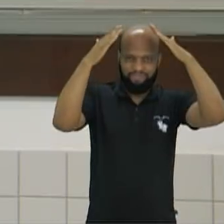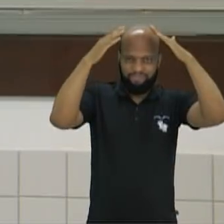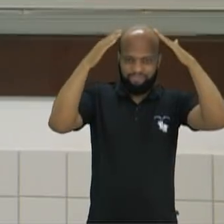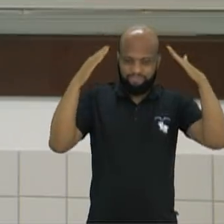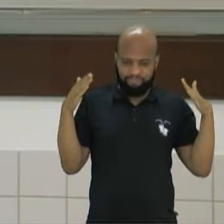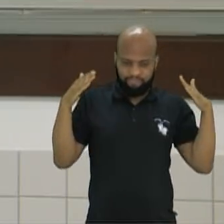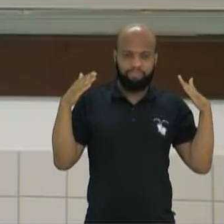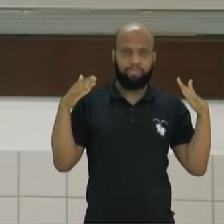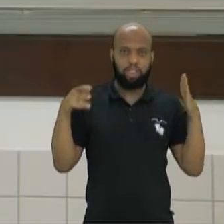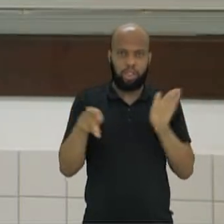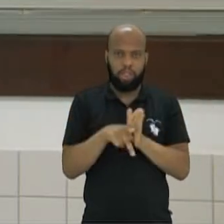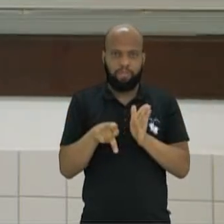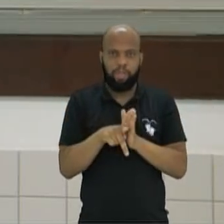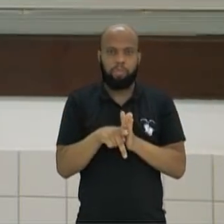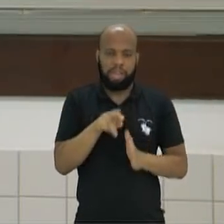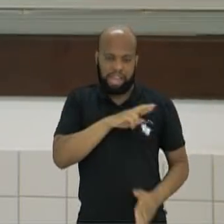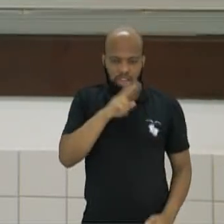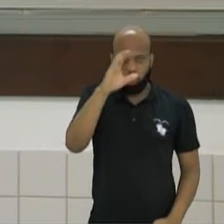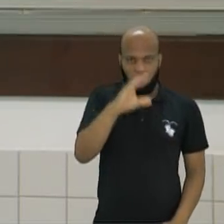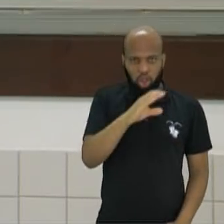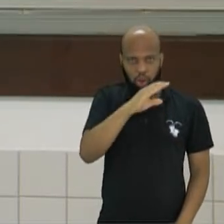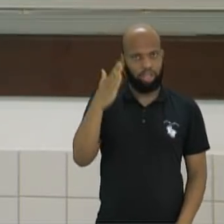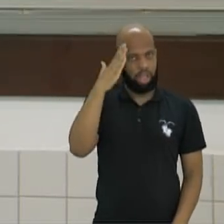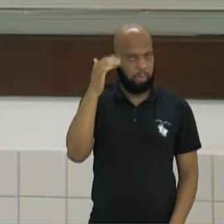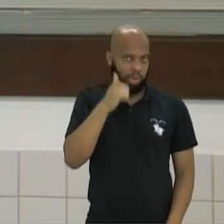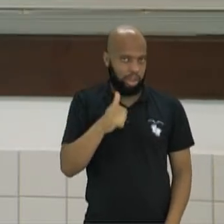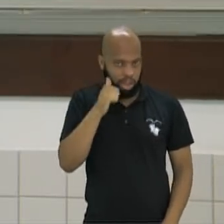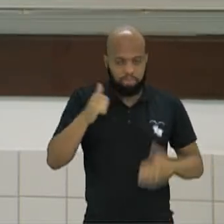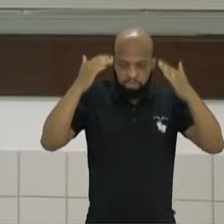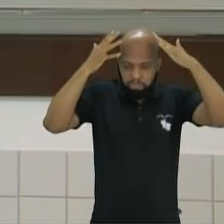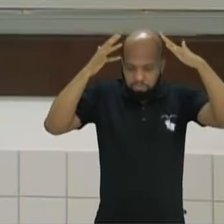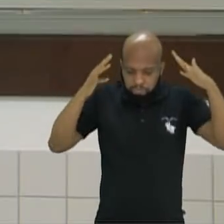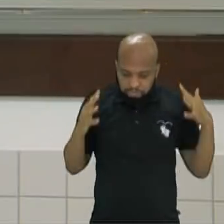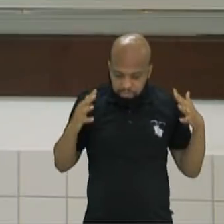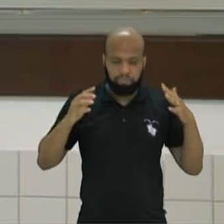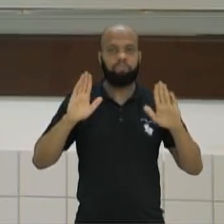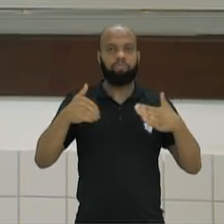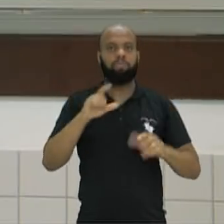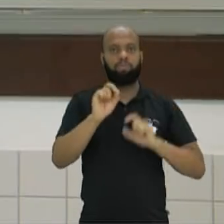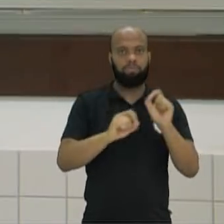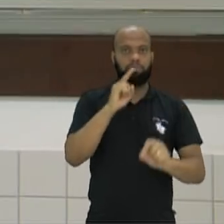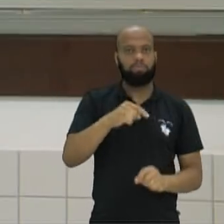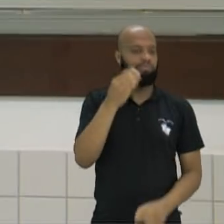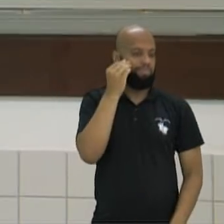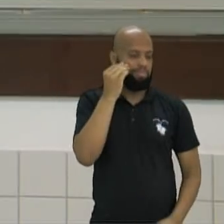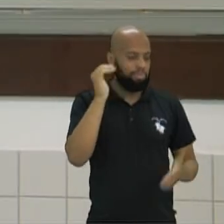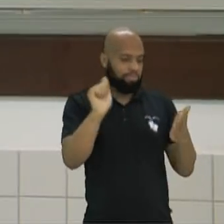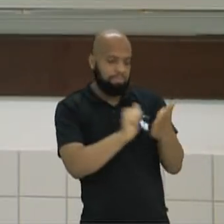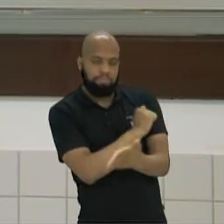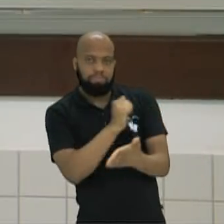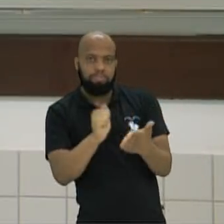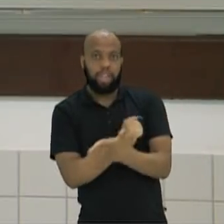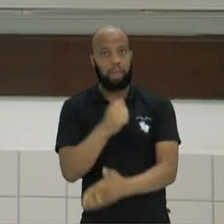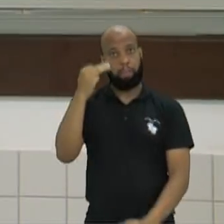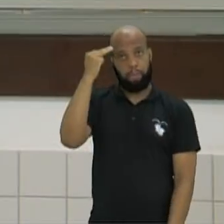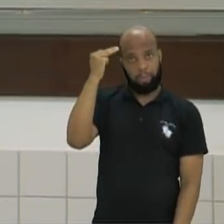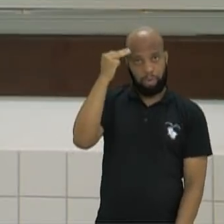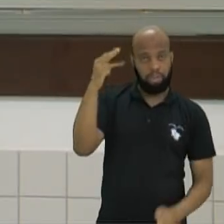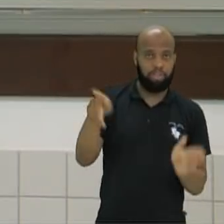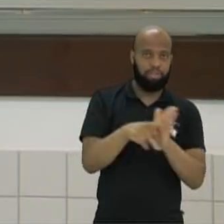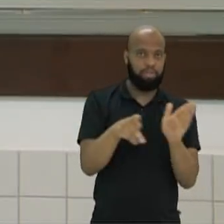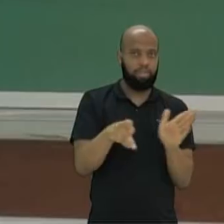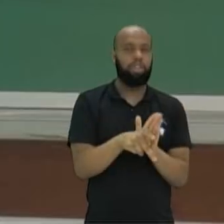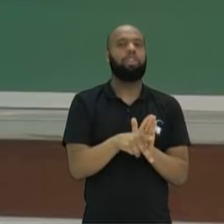que, mesmo com essas tentativas luso-brasileira, portuguesas, né, de tentar apagar a presença, a memória